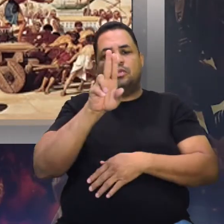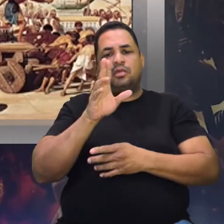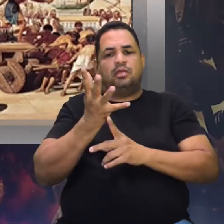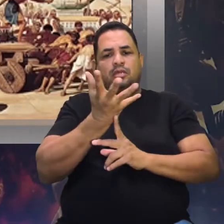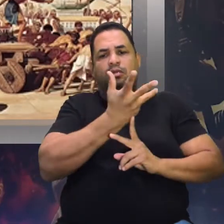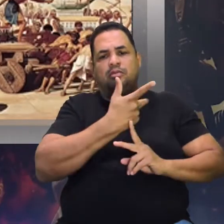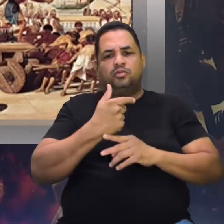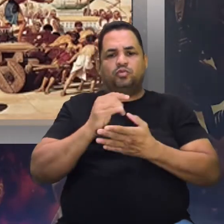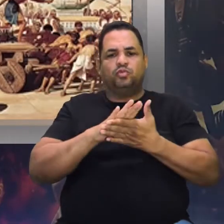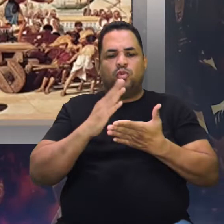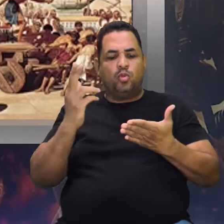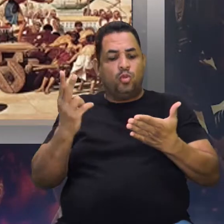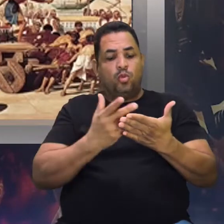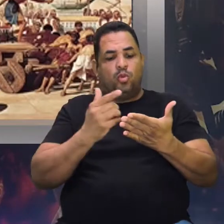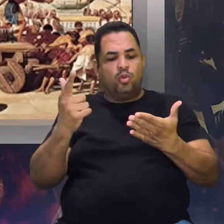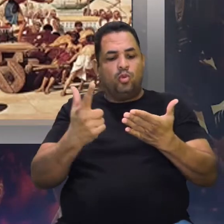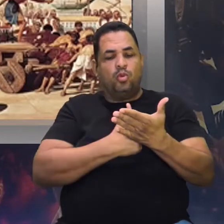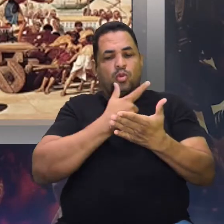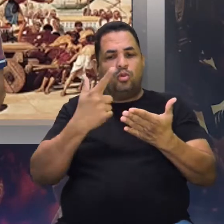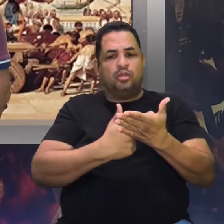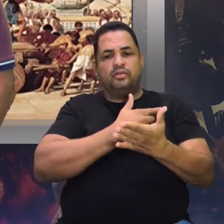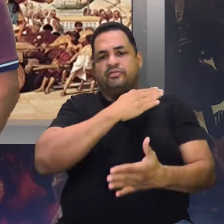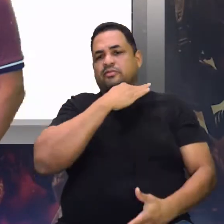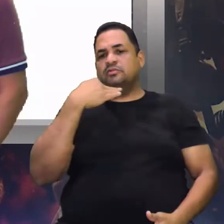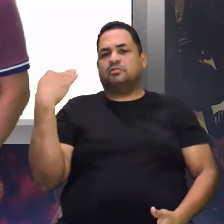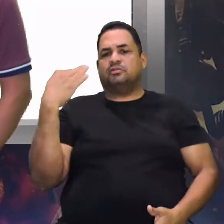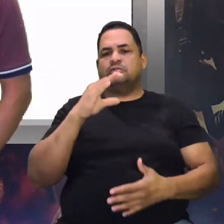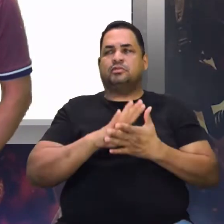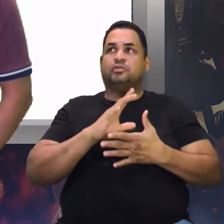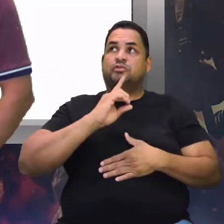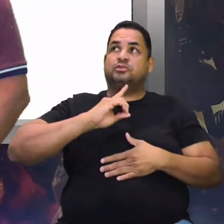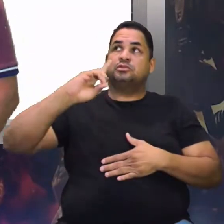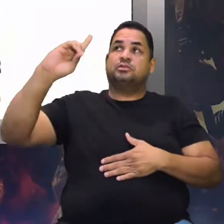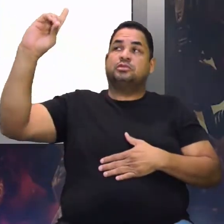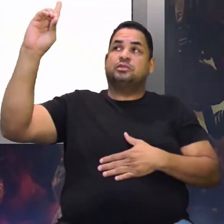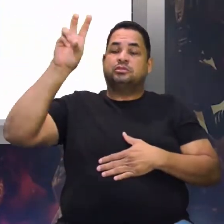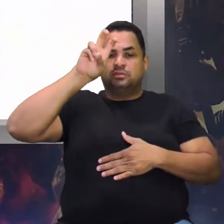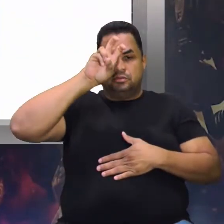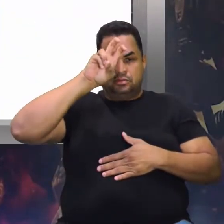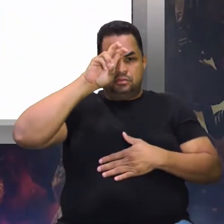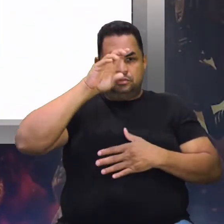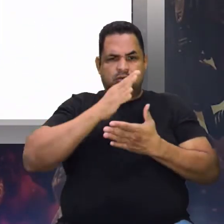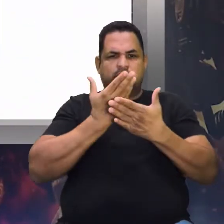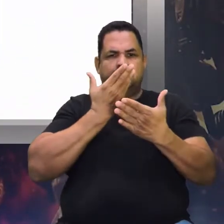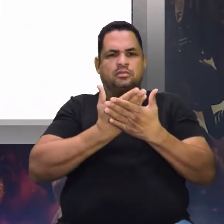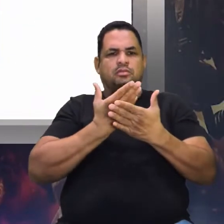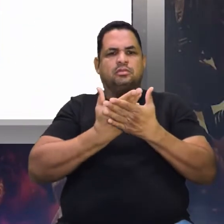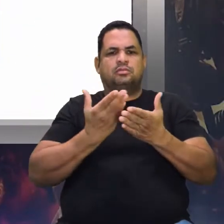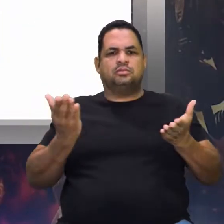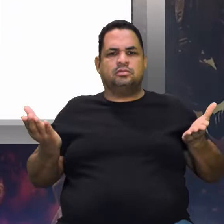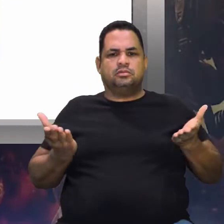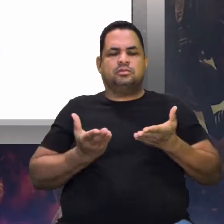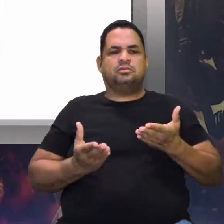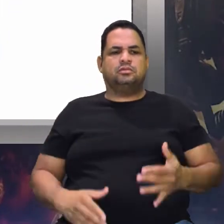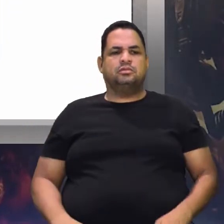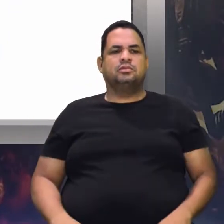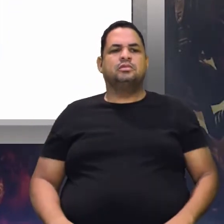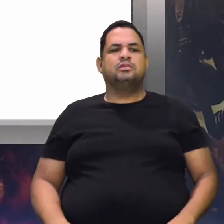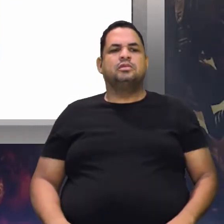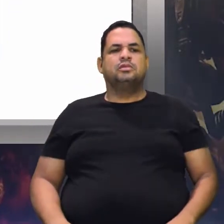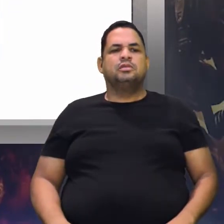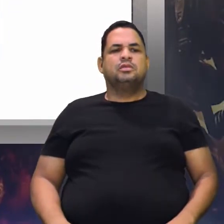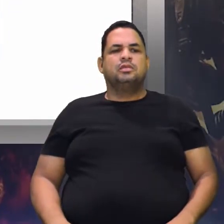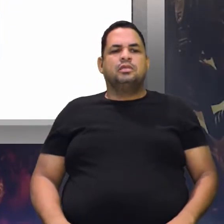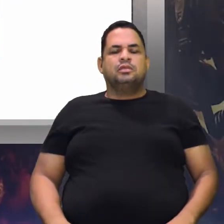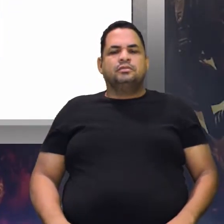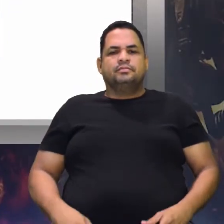mortos. Os deuses egípcios, tudo isso estamos na aula de hoje. O Egito, ele fica